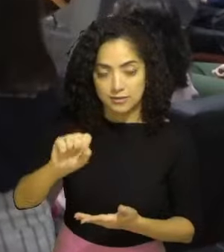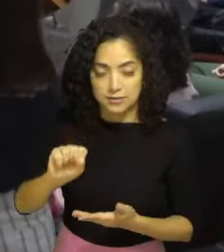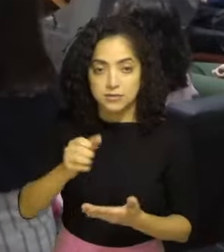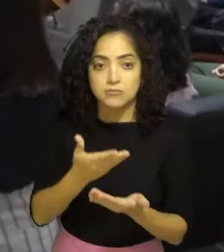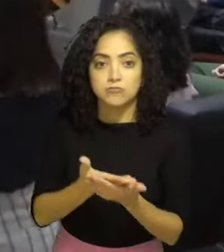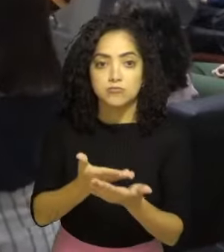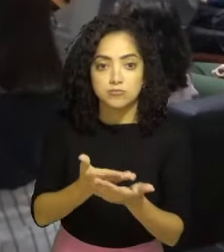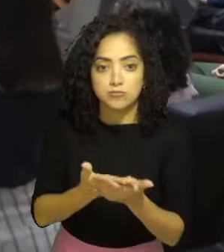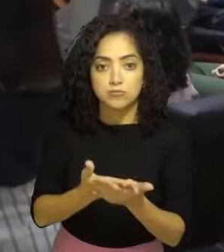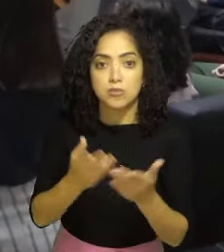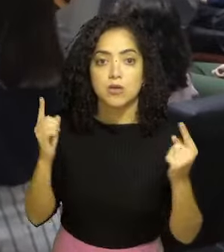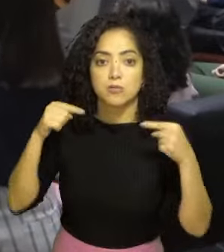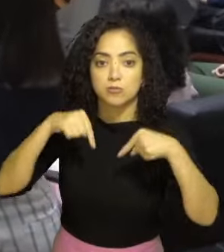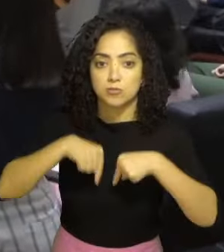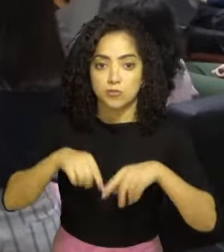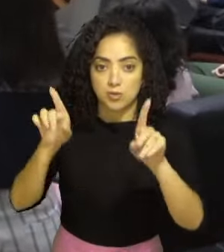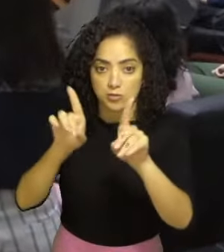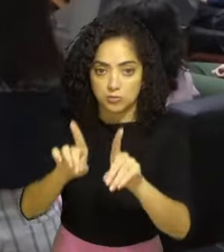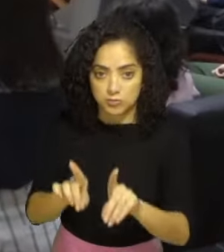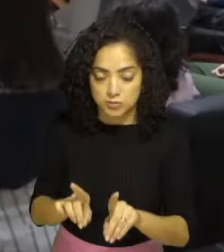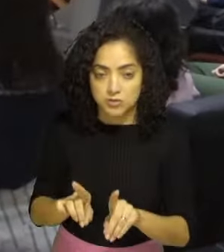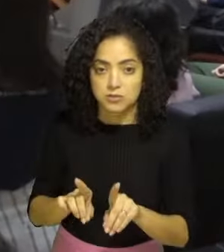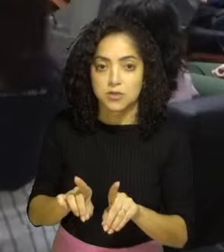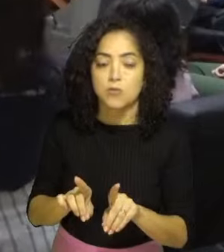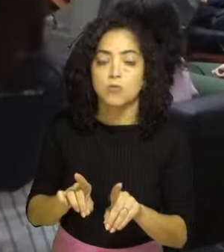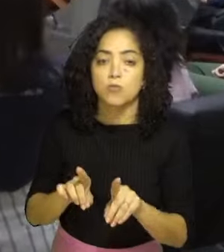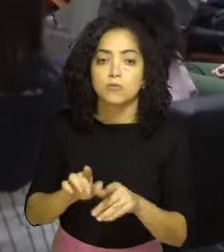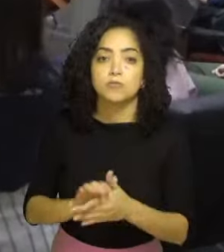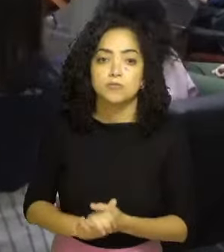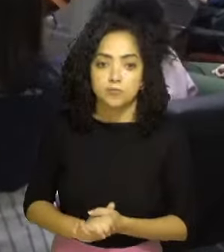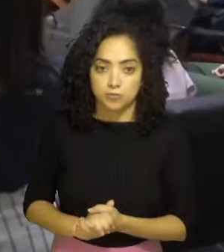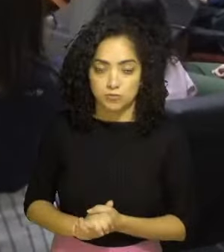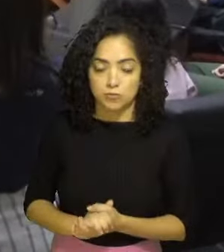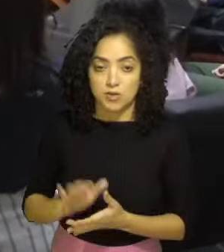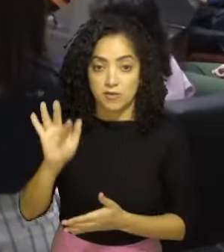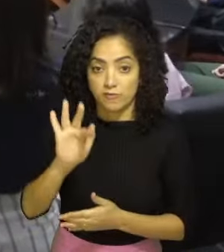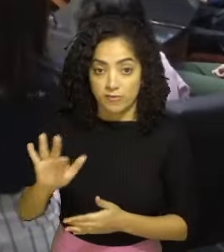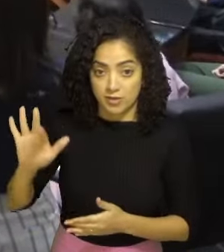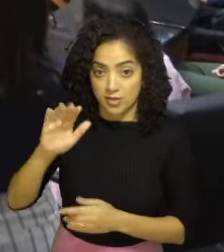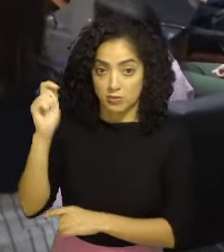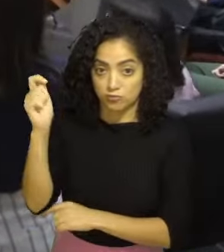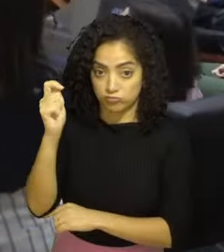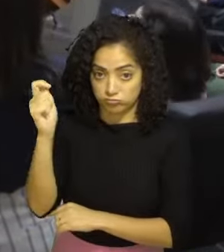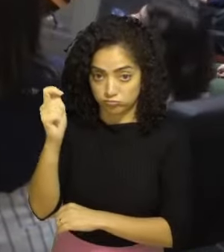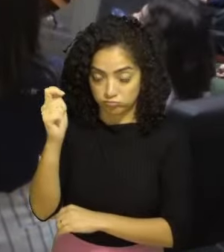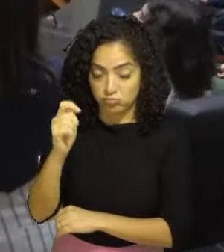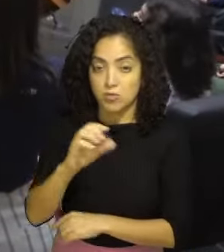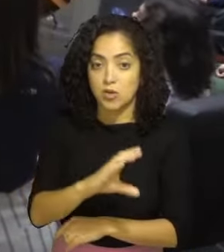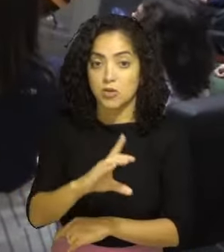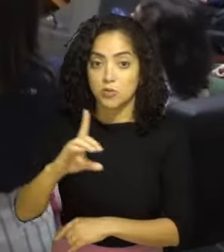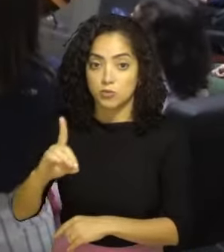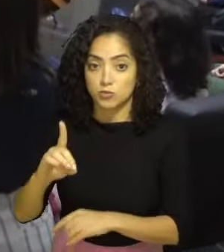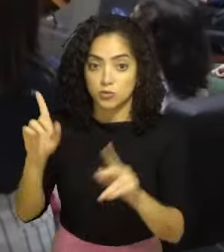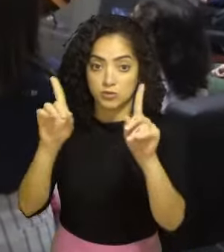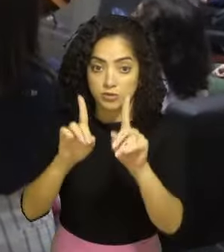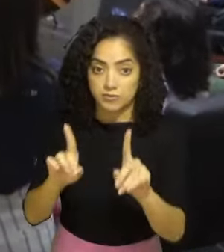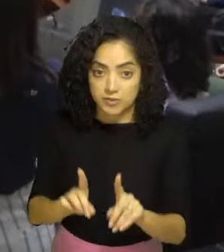Estudos Antropologia e Deficiência da Universidade Federal do Rio Grande do Sul e coordenadora do Comitê Deficiência